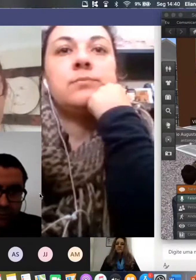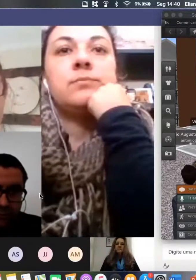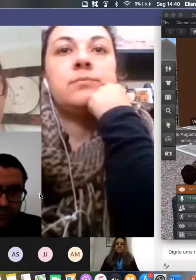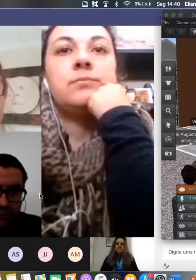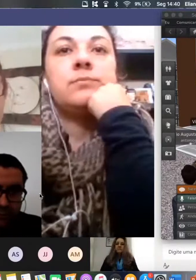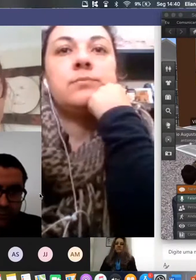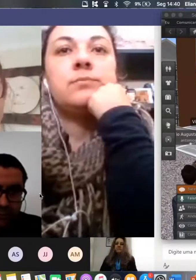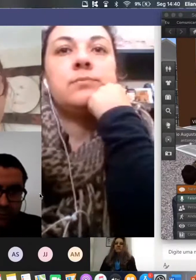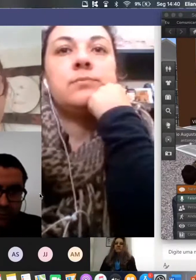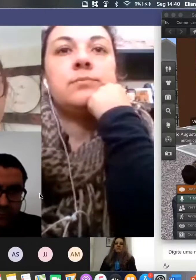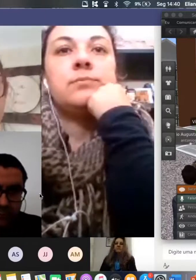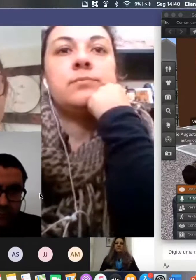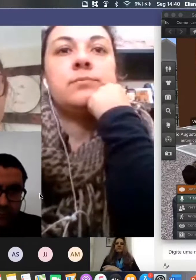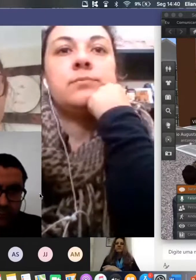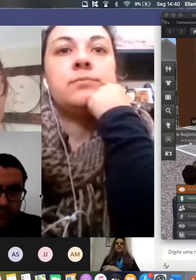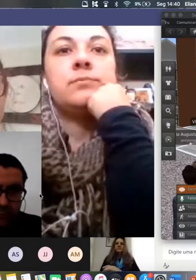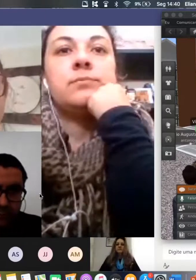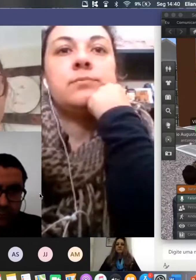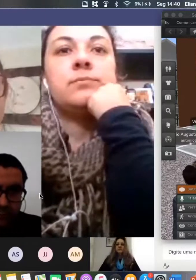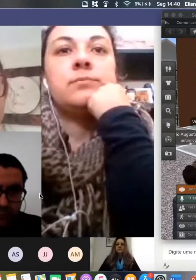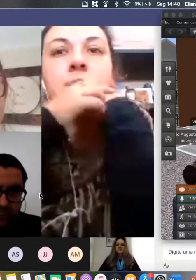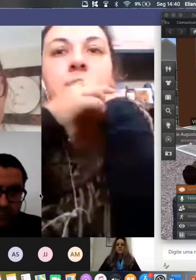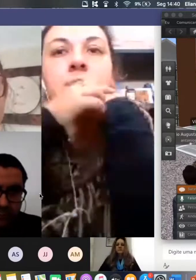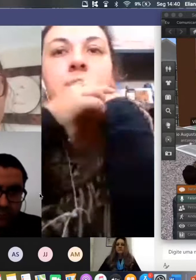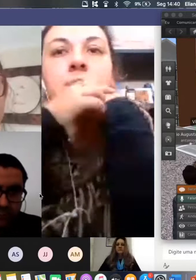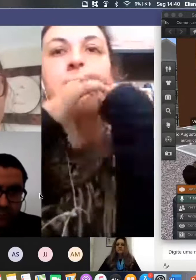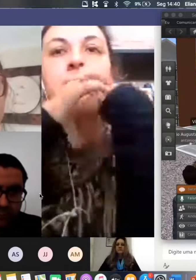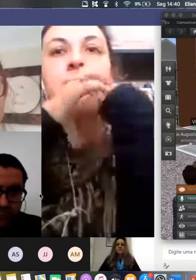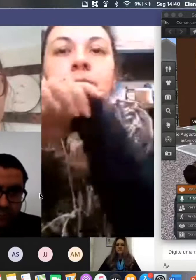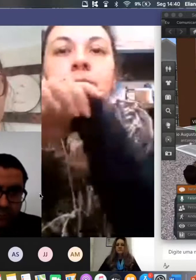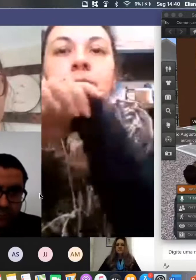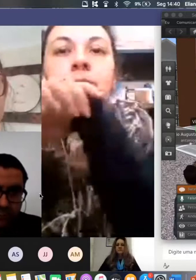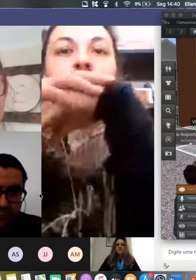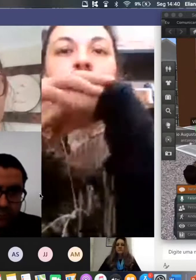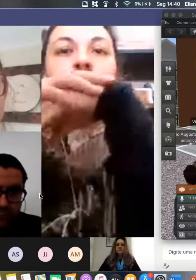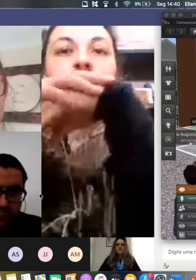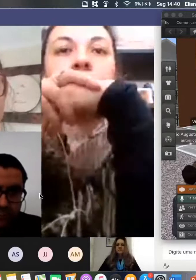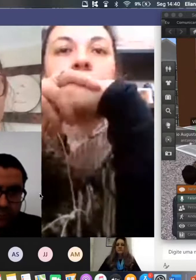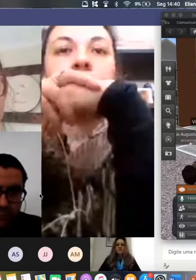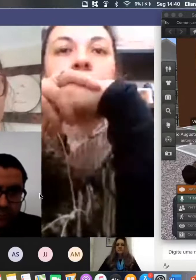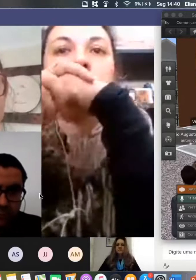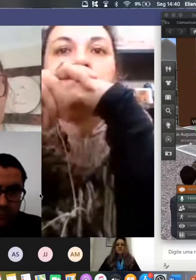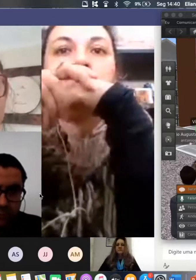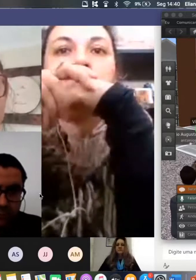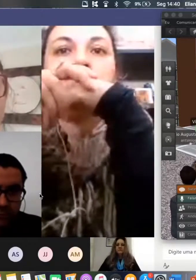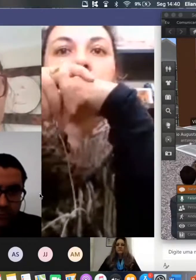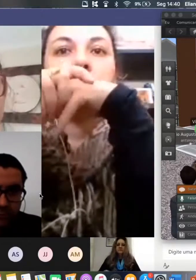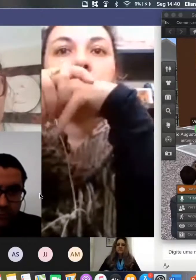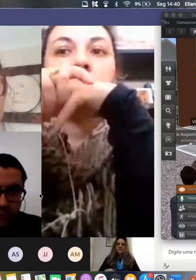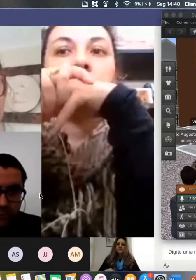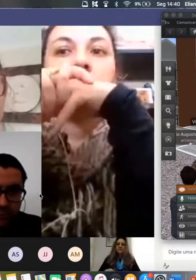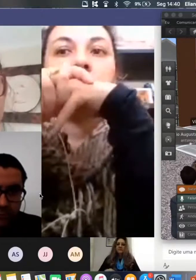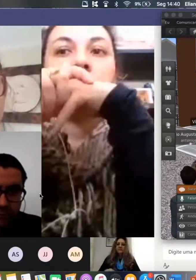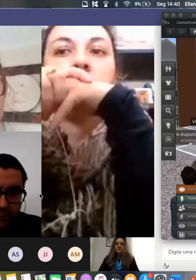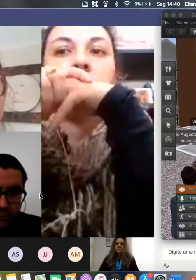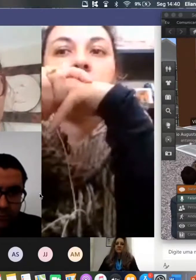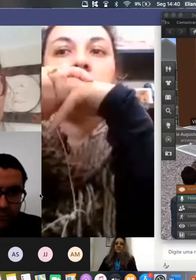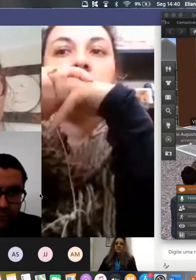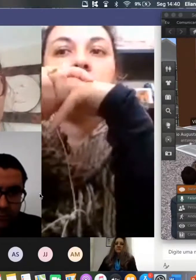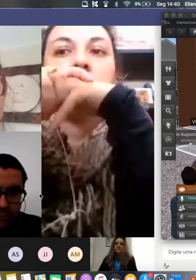uma criança, ele é como um vírus que se hospeda no corpo da mãe, do qual depende, a partir do qual se alimenta. E uma vez